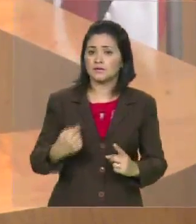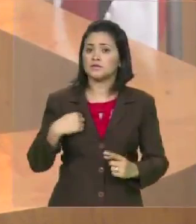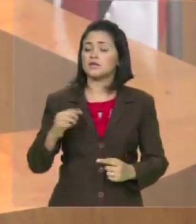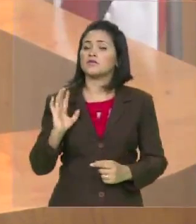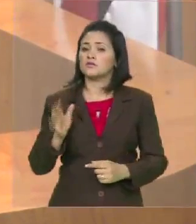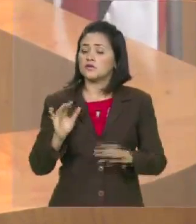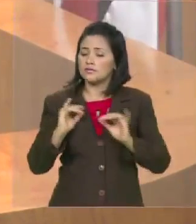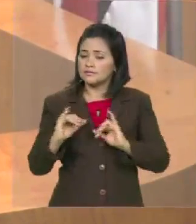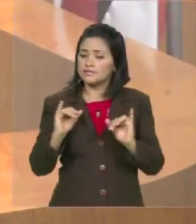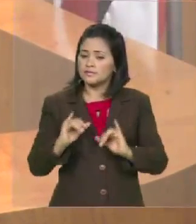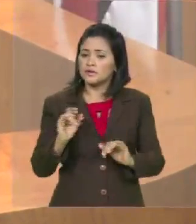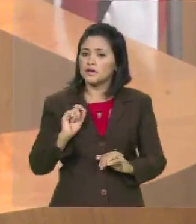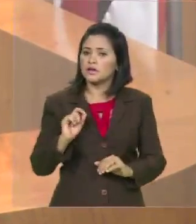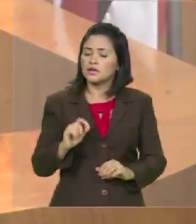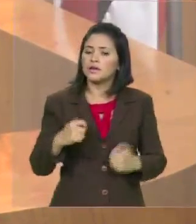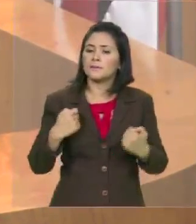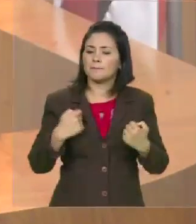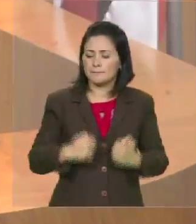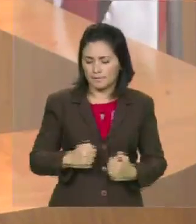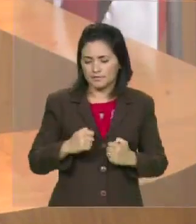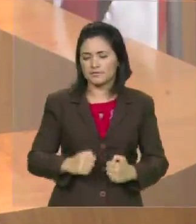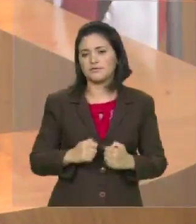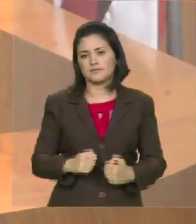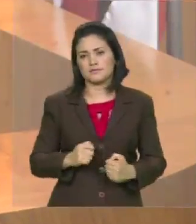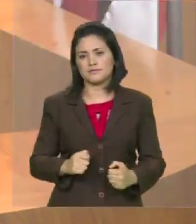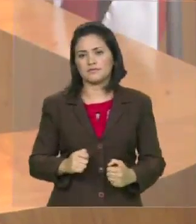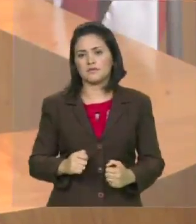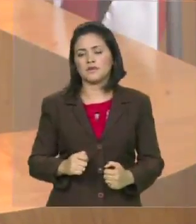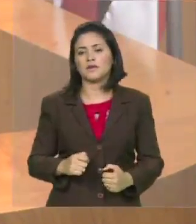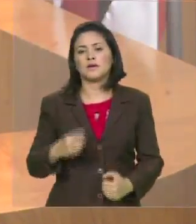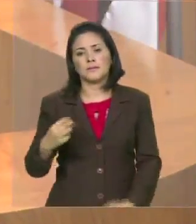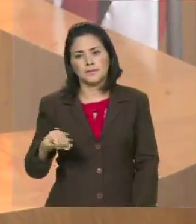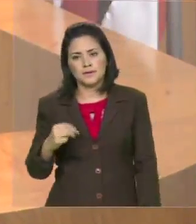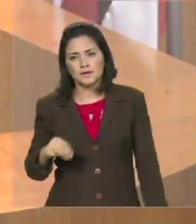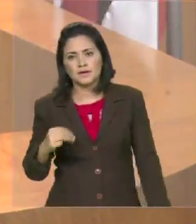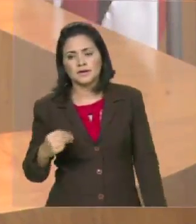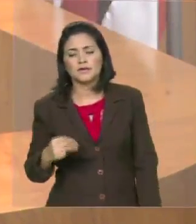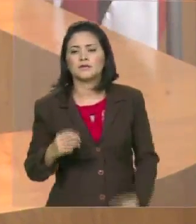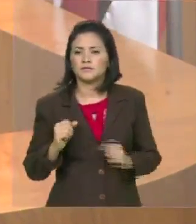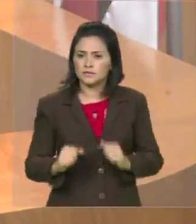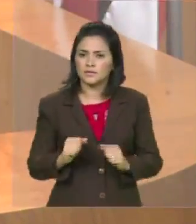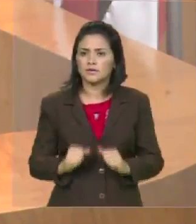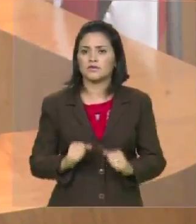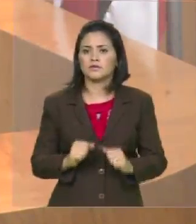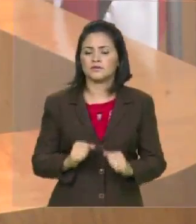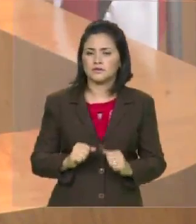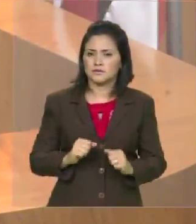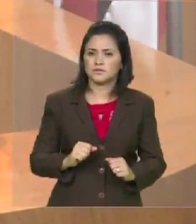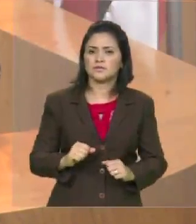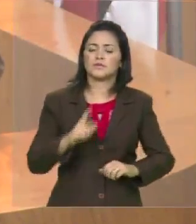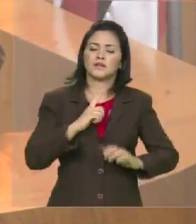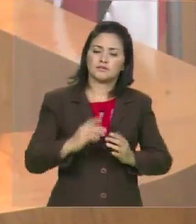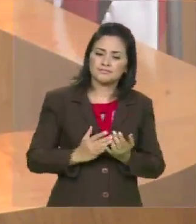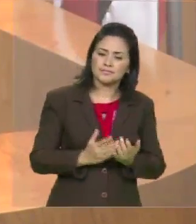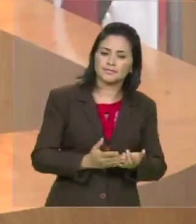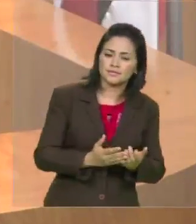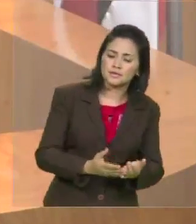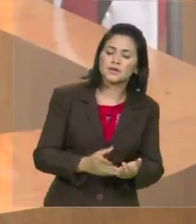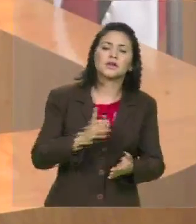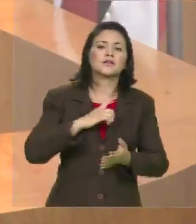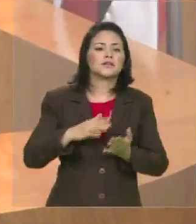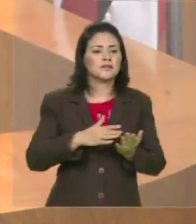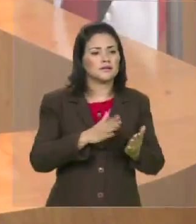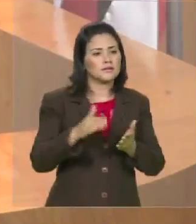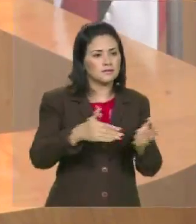até porque o Maranhão reúne as condições. Eu citei a questão do porto, das nossas vias terrestres, enfim,